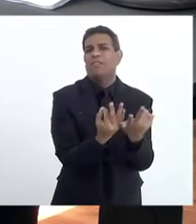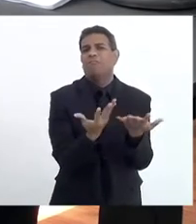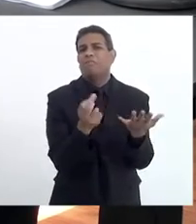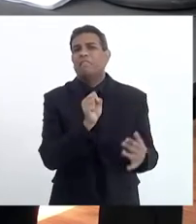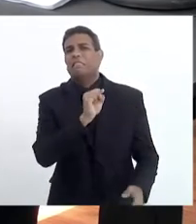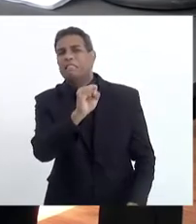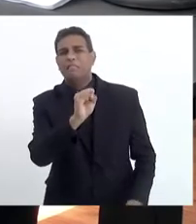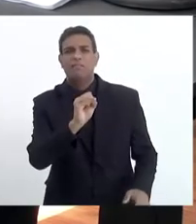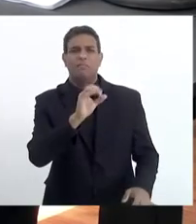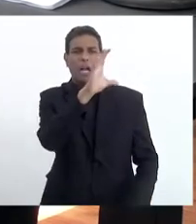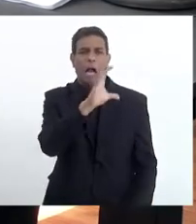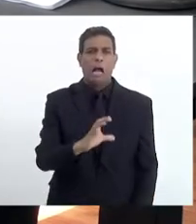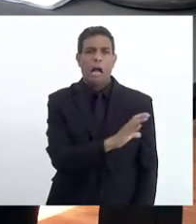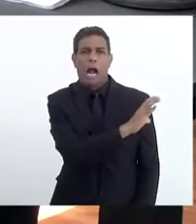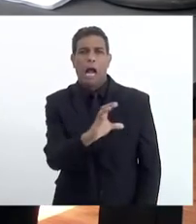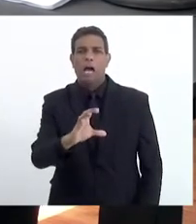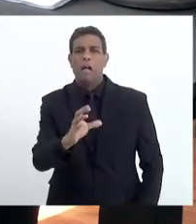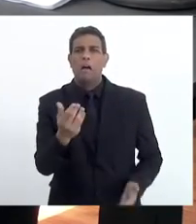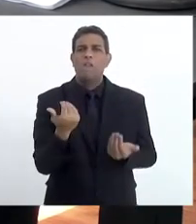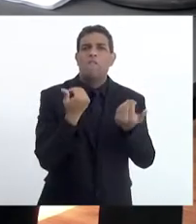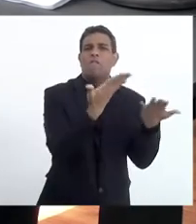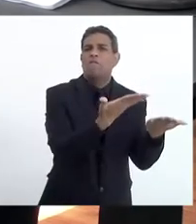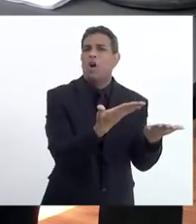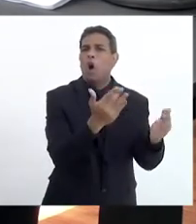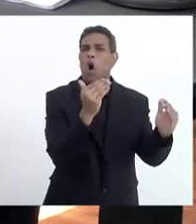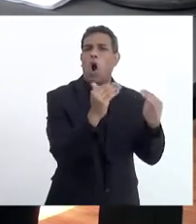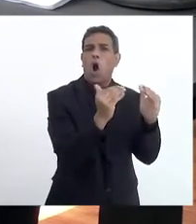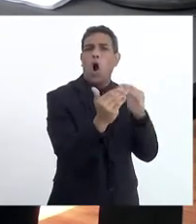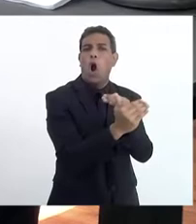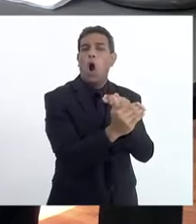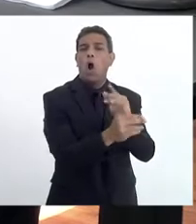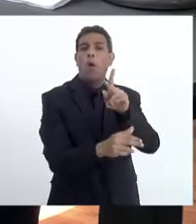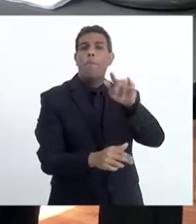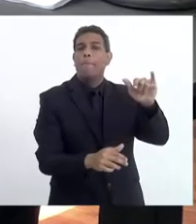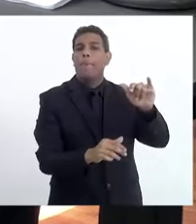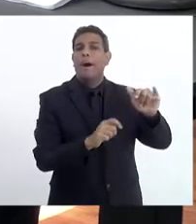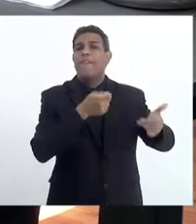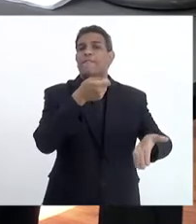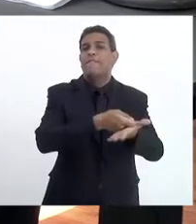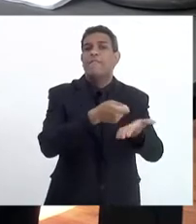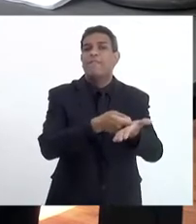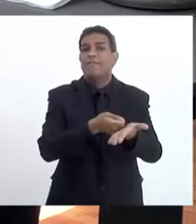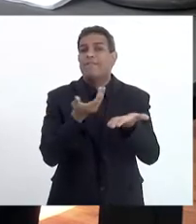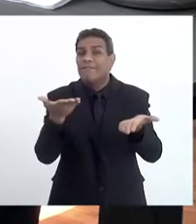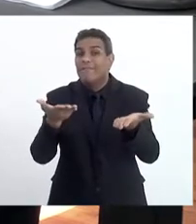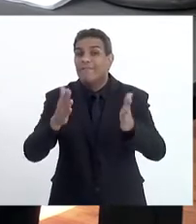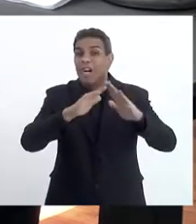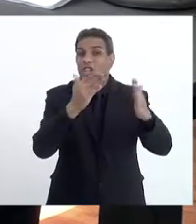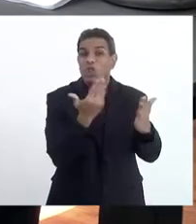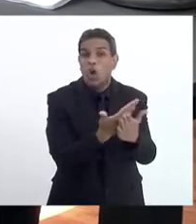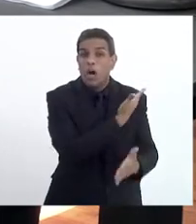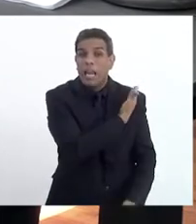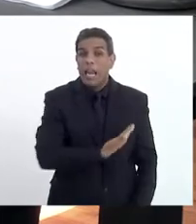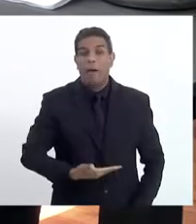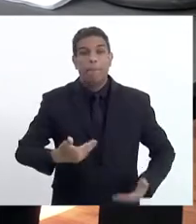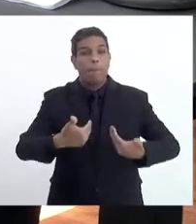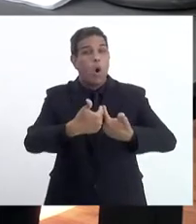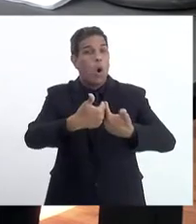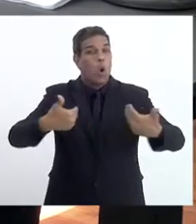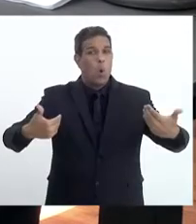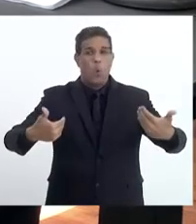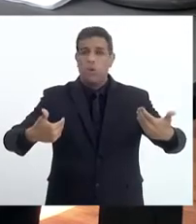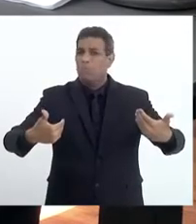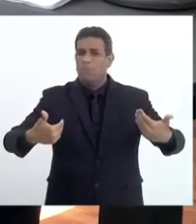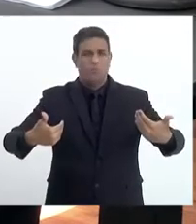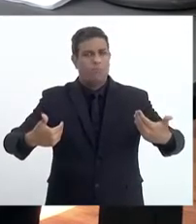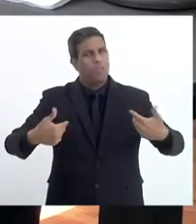se a pessoa, se quem está fora concorda ou não, é que é o pai que quis assim. O que não pode acontecer é isso na escola pública.